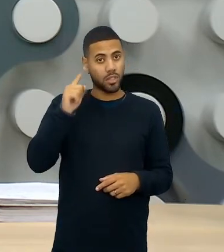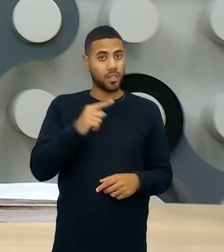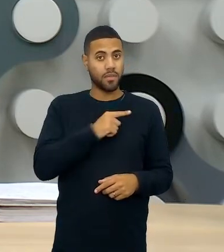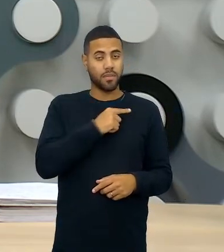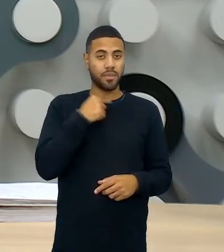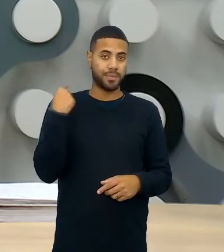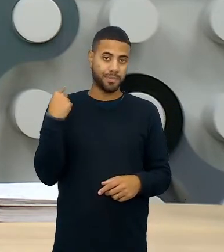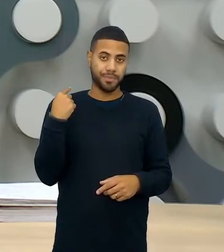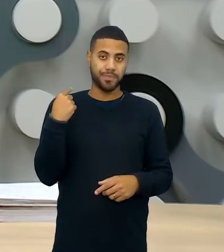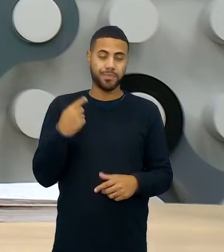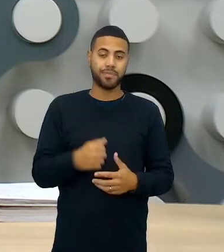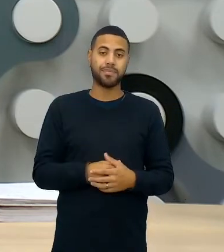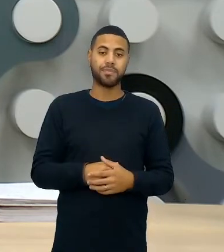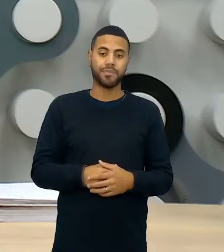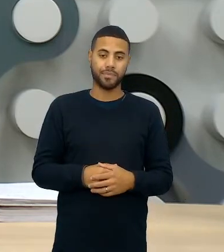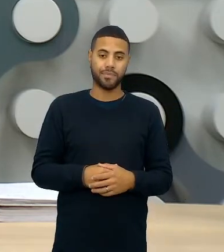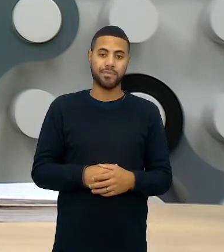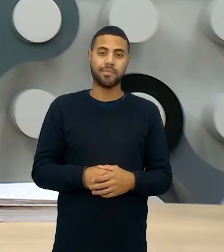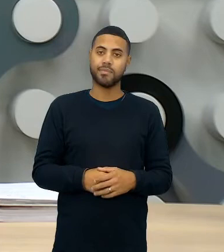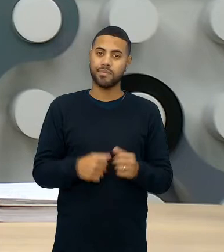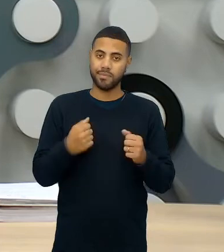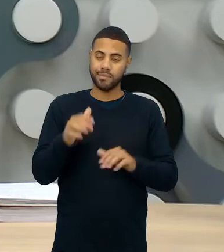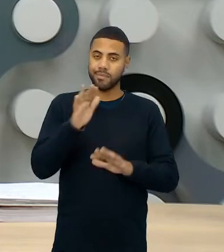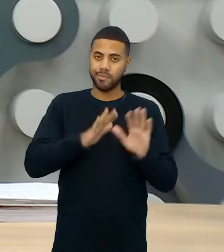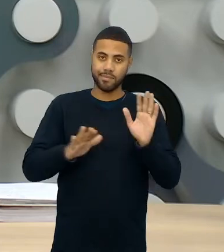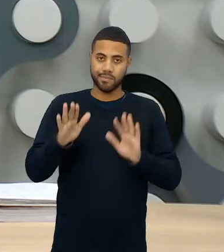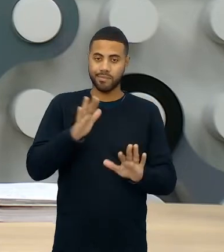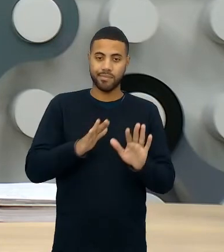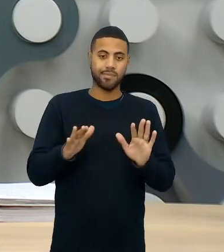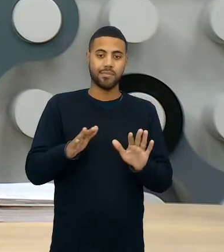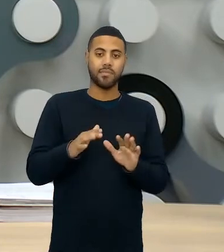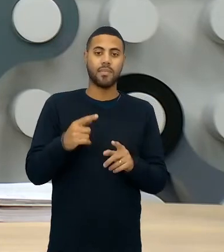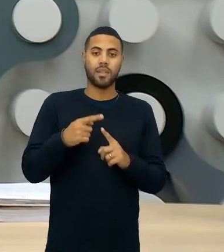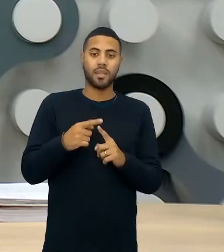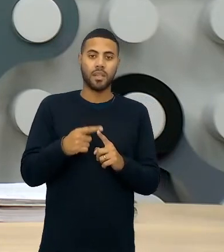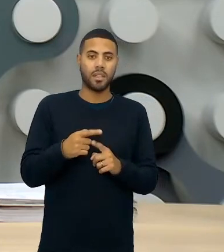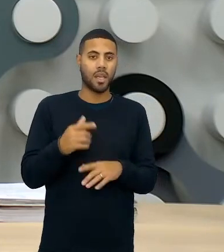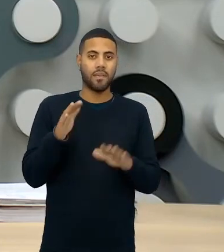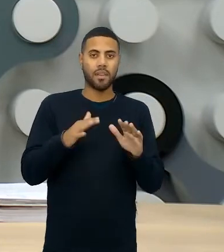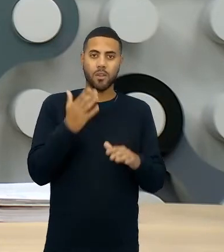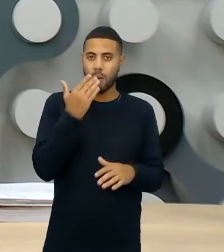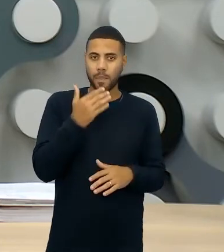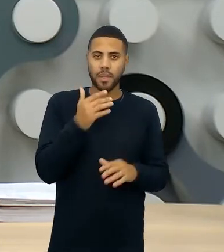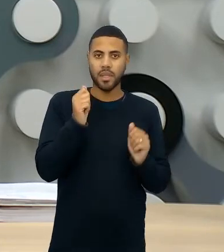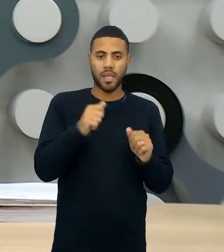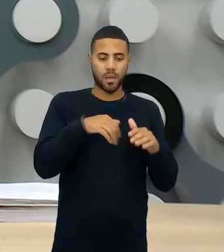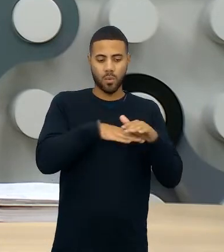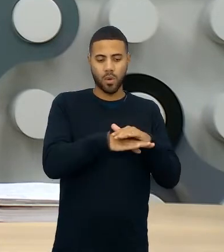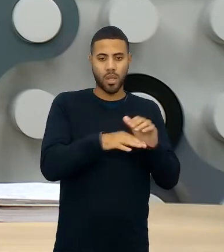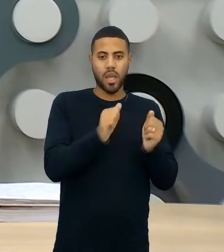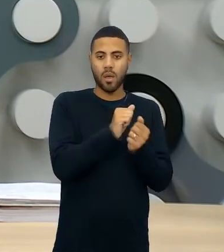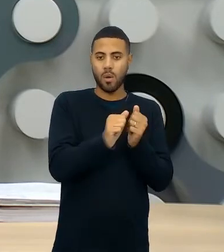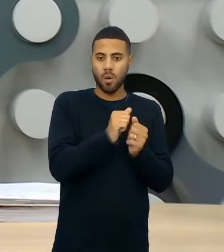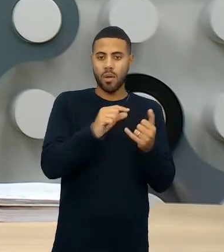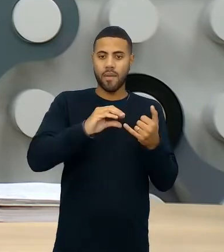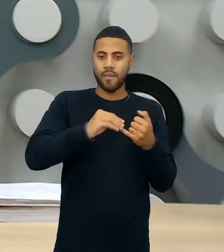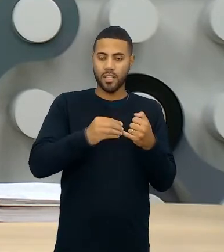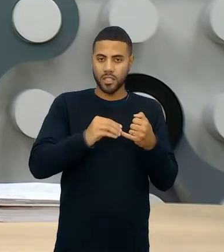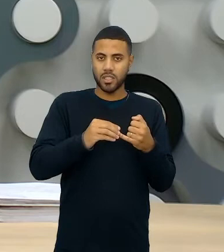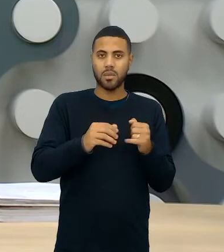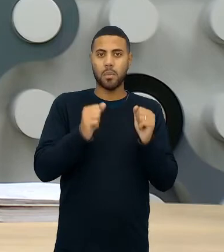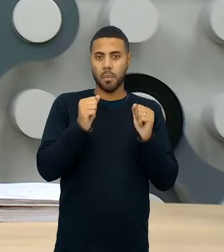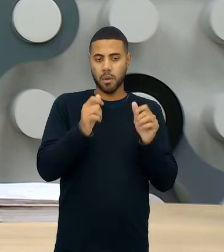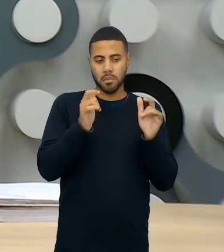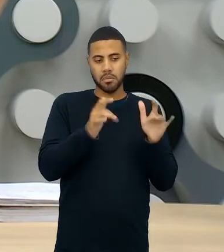Tá? A gente tem que ter um cuidado maior com alimentos perecíveis. Tem coisa que dá para estocar mais, né? Arroz, feijão, né? Os